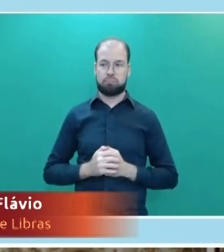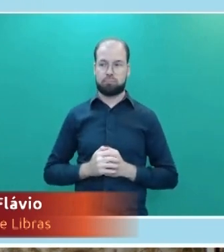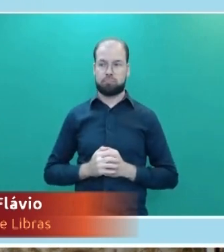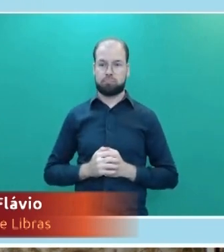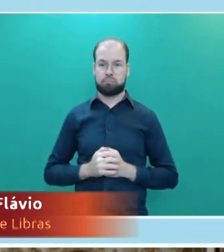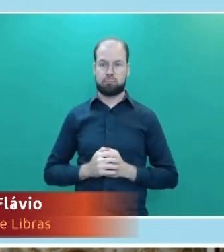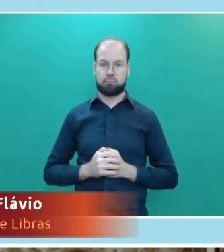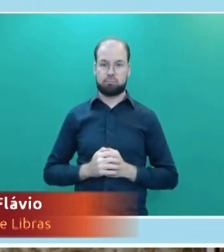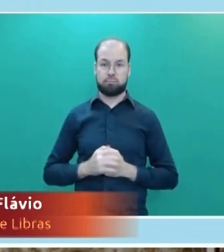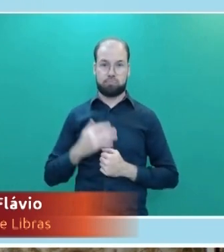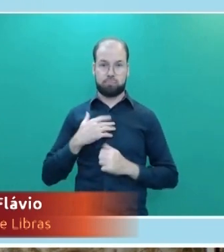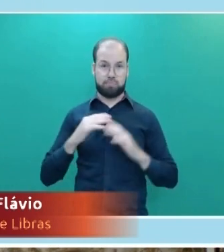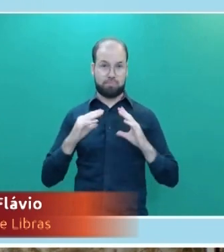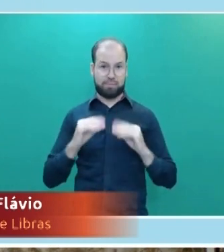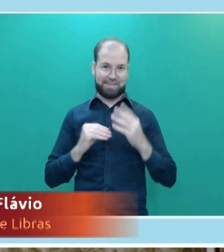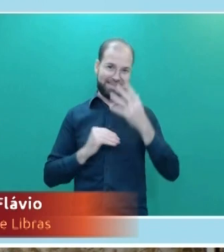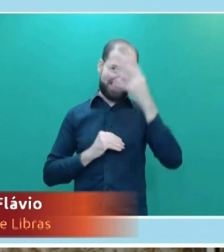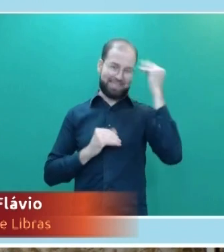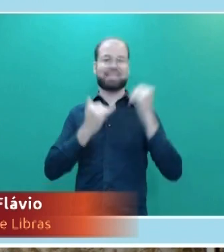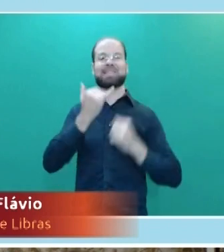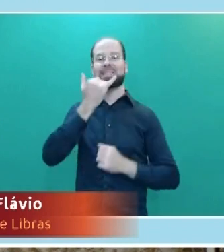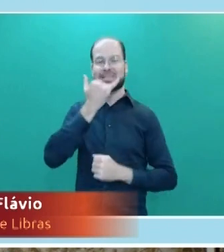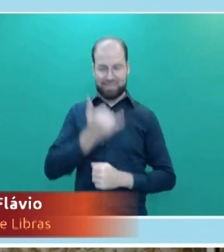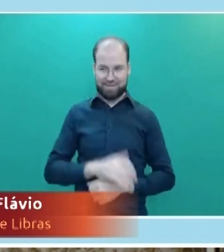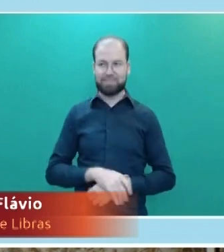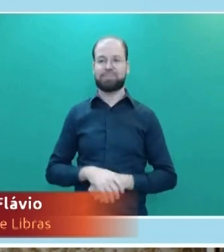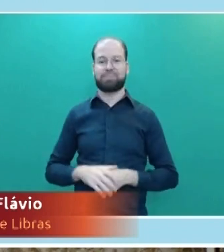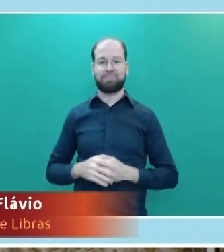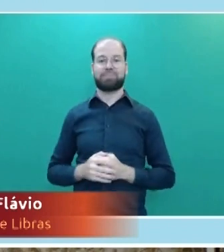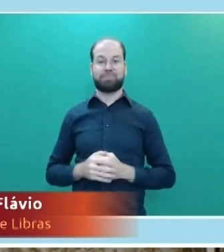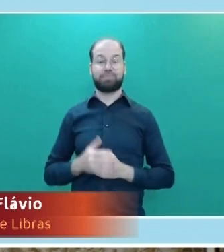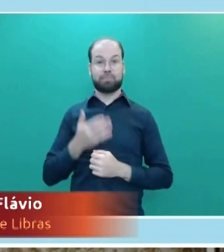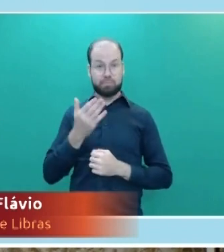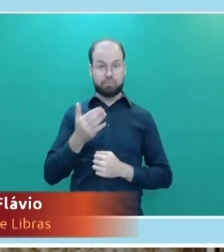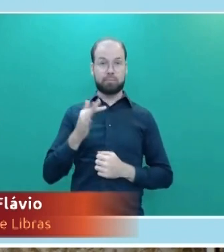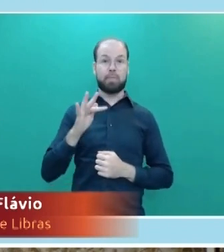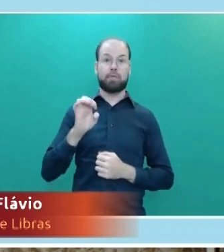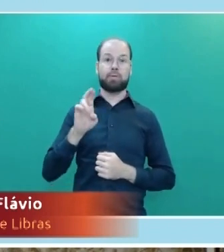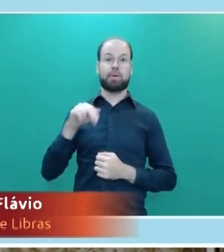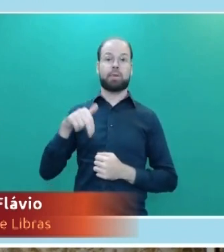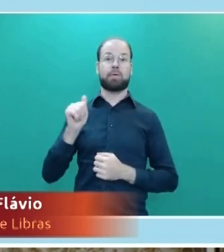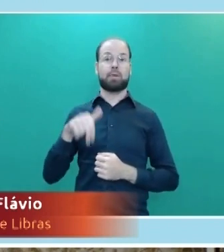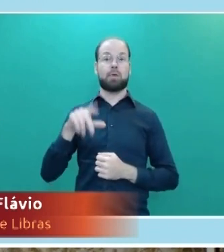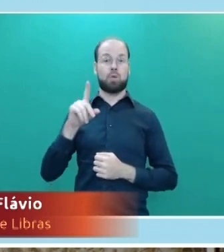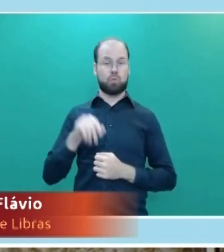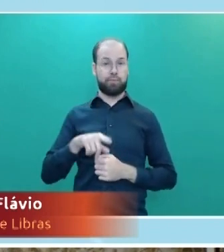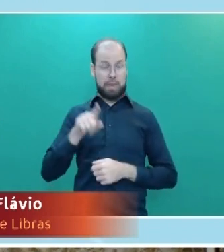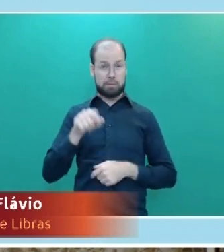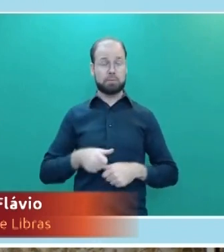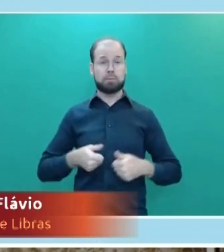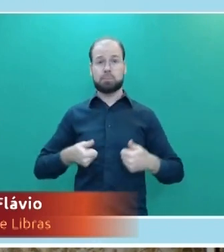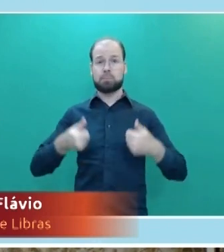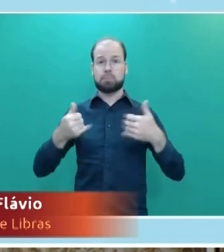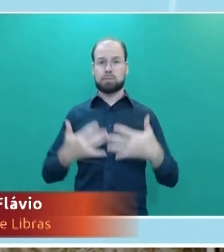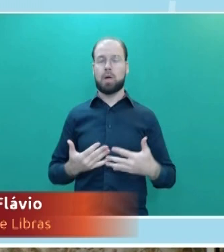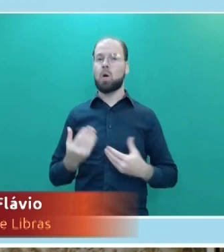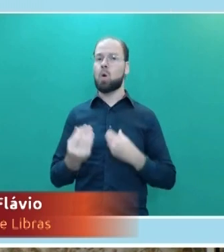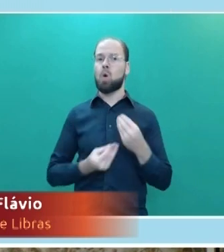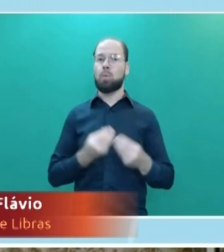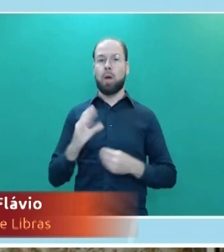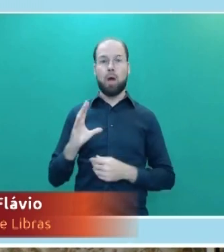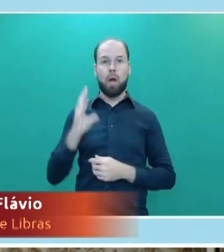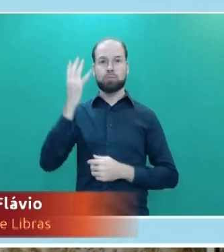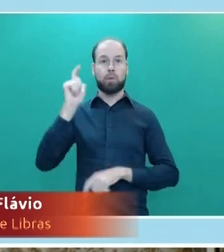Fechei meu áudio e me esqueci, perdão. Bom, Fernando, pelo que você disse, você relaciona a atitude dessas pessoas, seja de